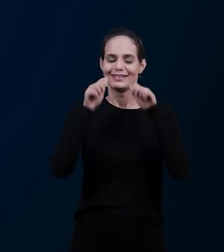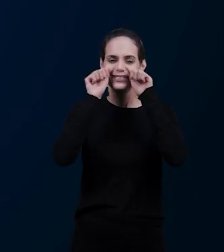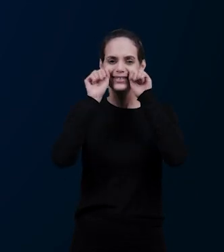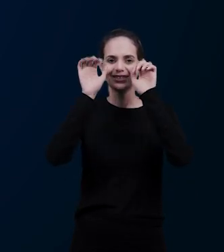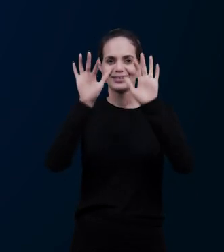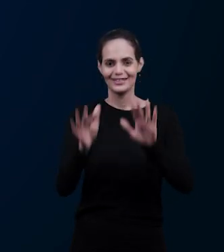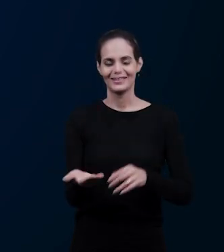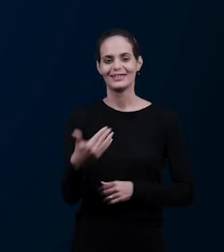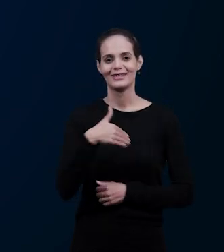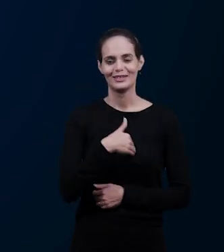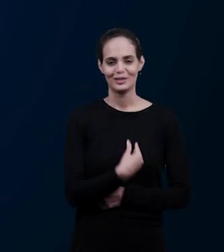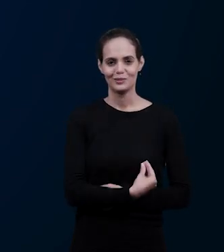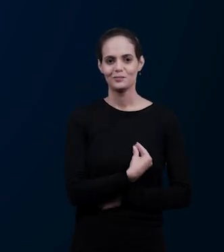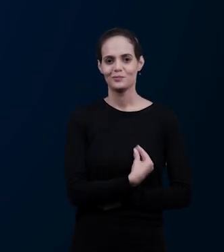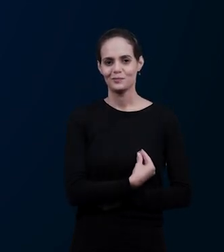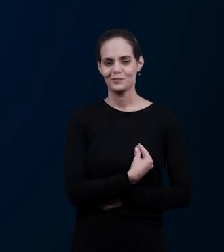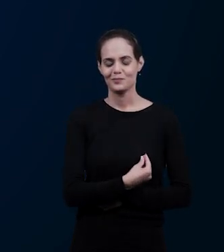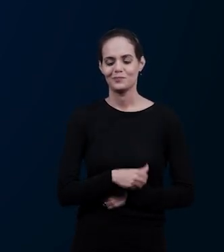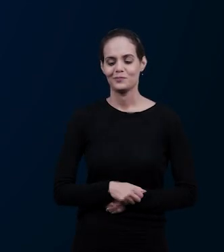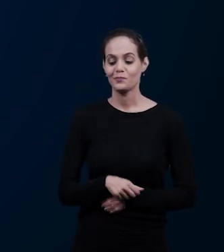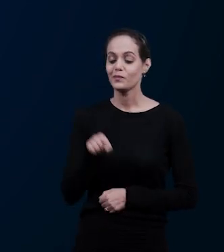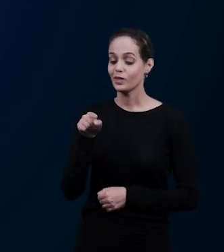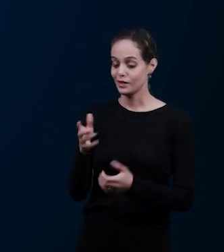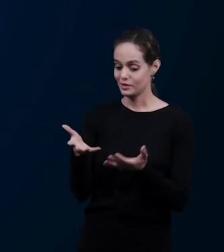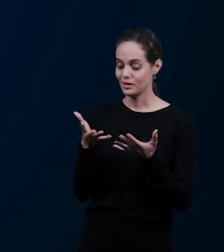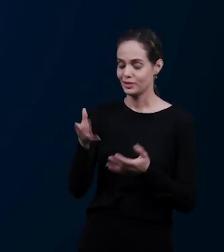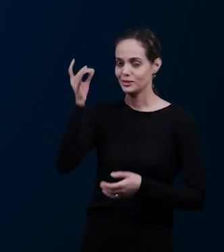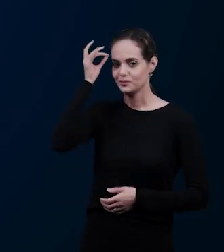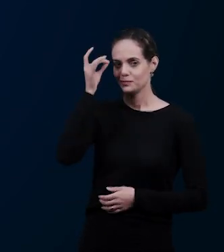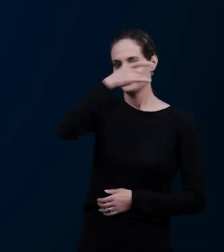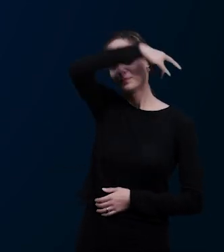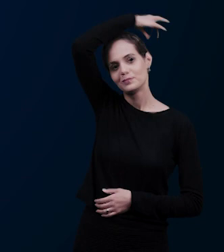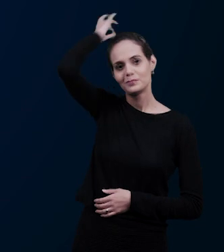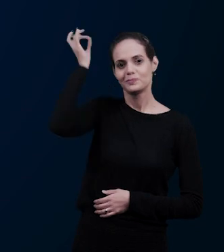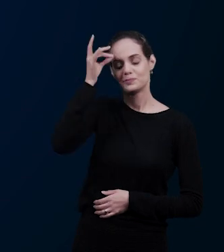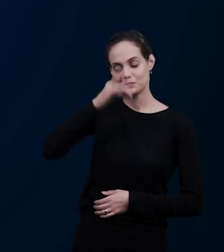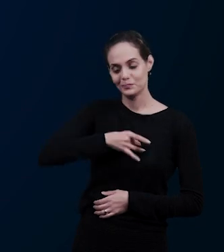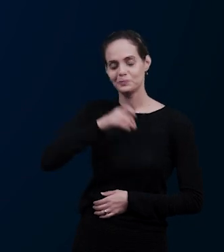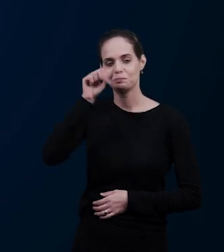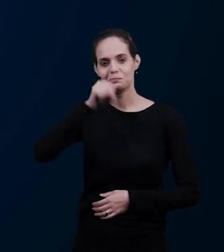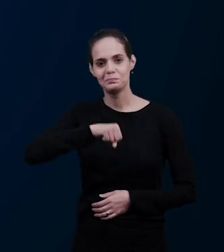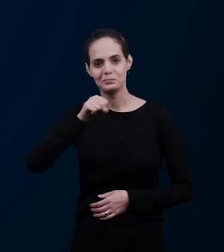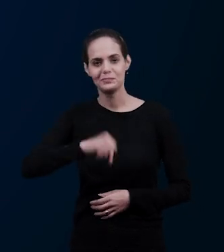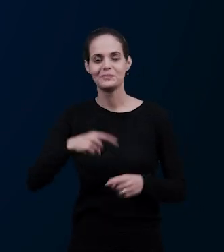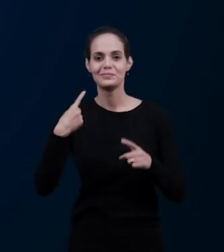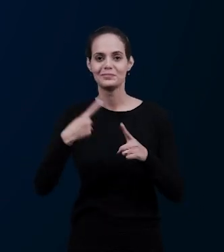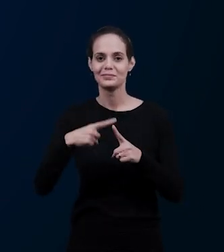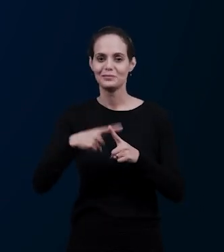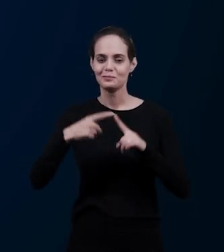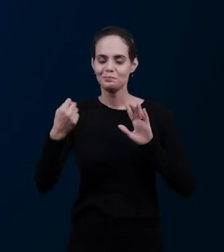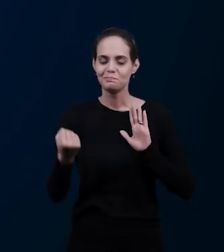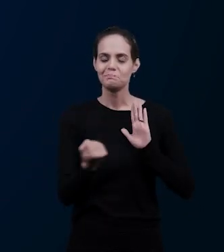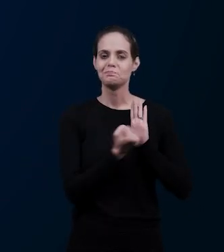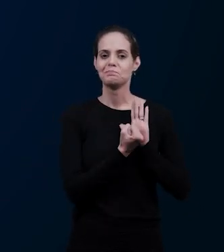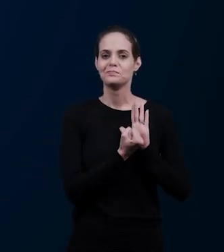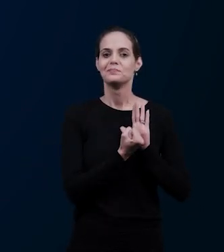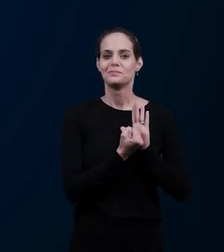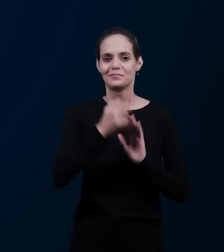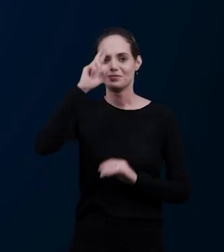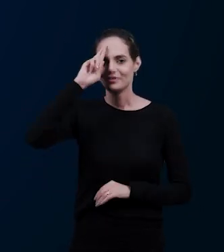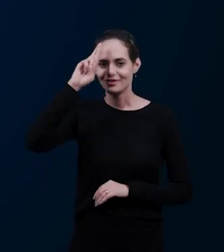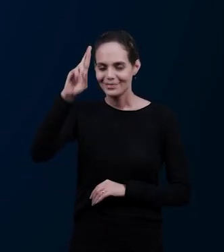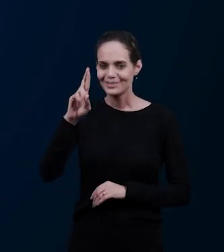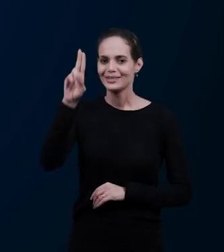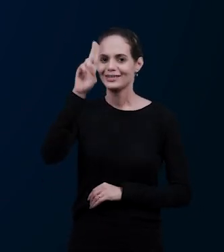E aí a gente fica com a bênção na nossa vida. Você quer ser batizada com o Espírito Santo? Sim, porque eu quero